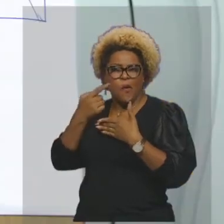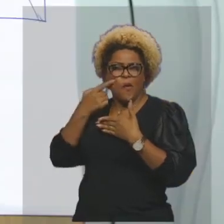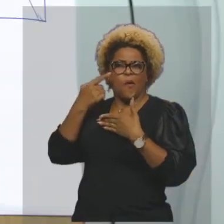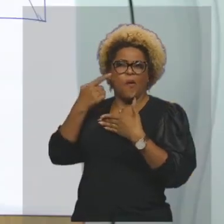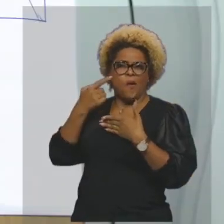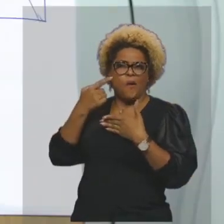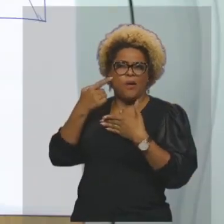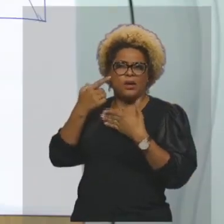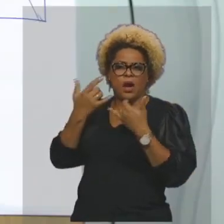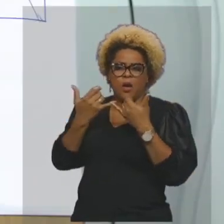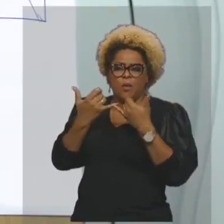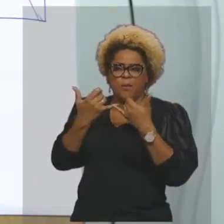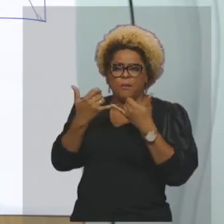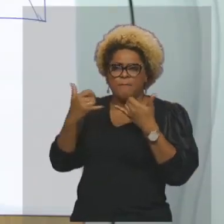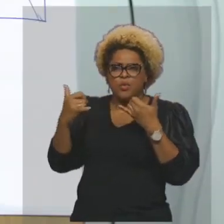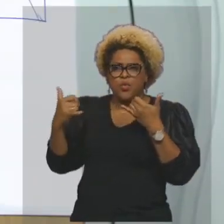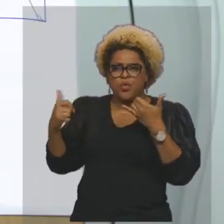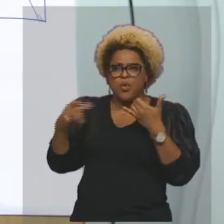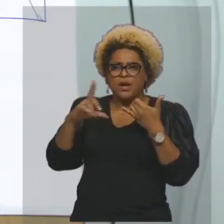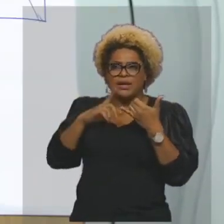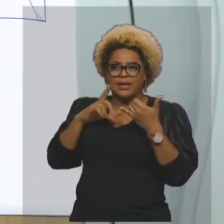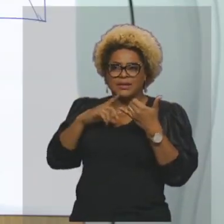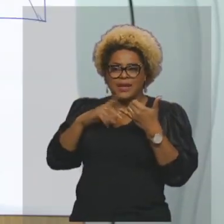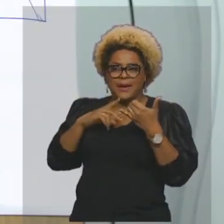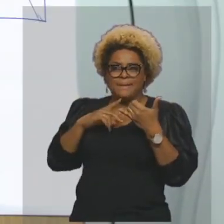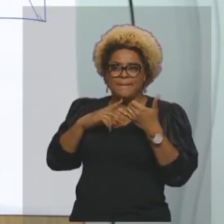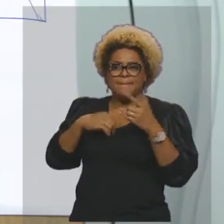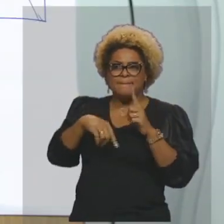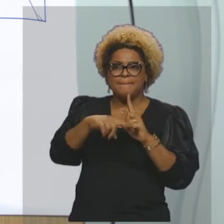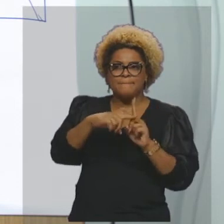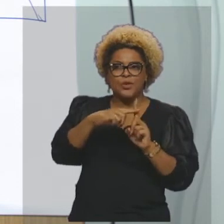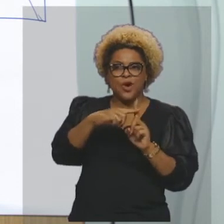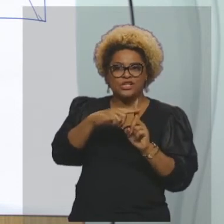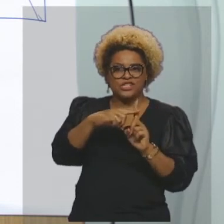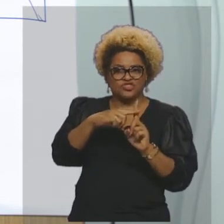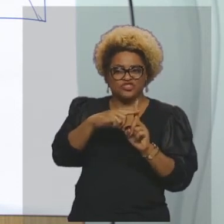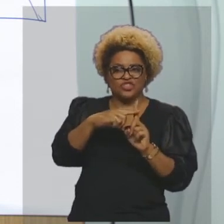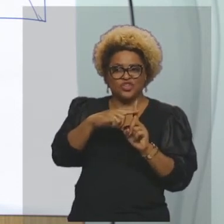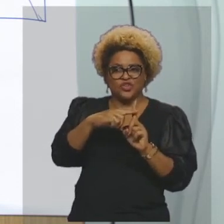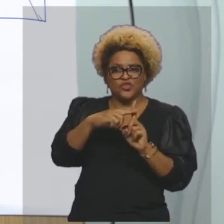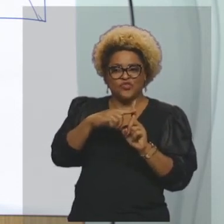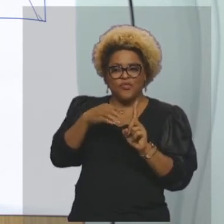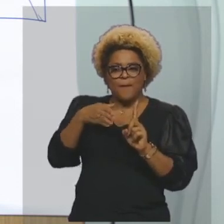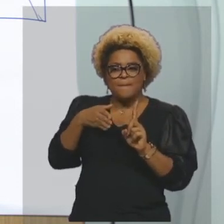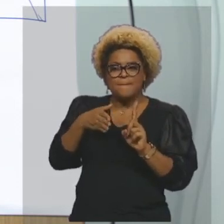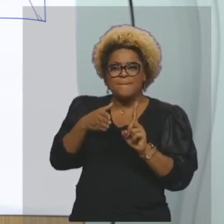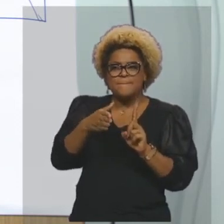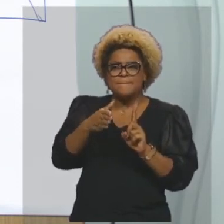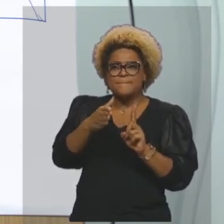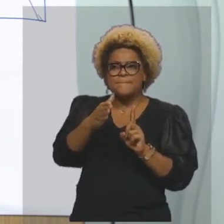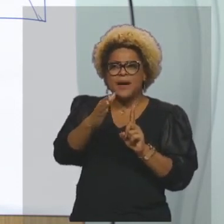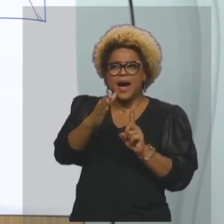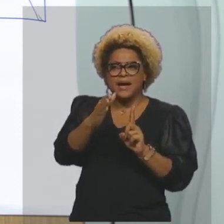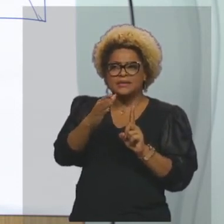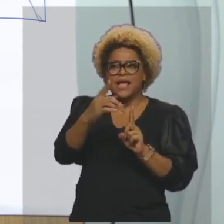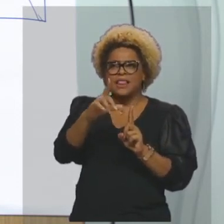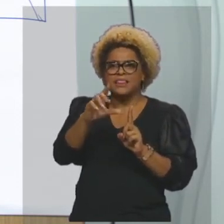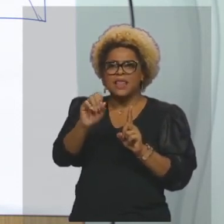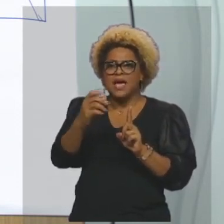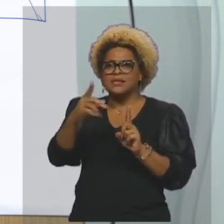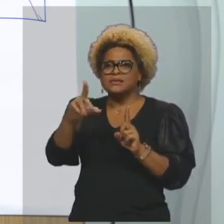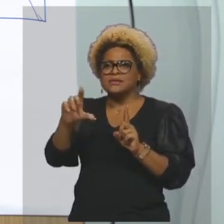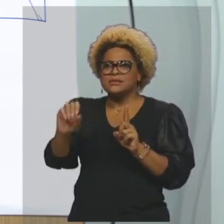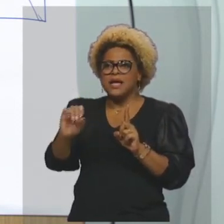que vai sair do meu polo positivo da bateria, ela vai passar por esse resistor de 10 ohms aqui, e ao chegar